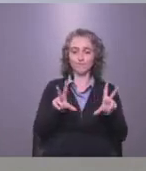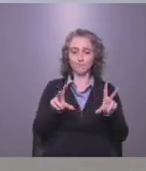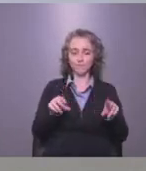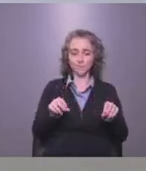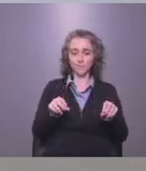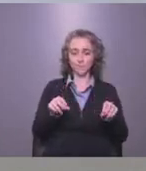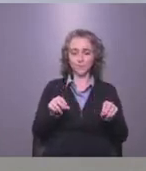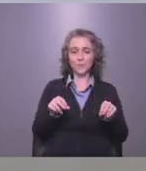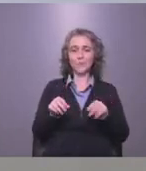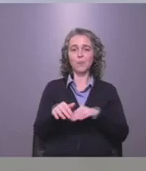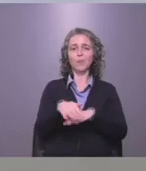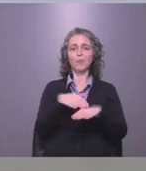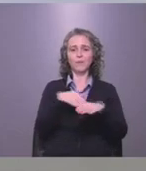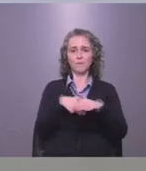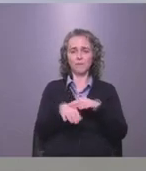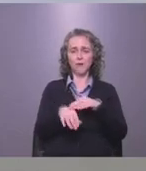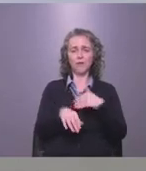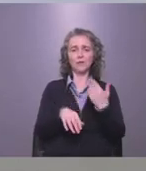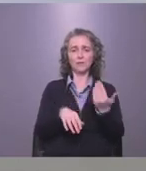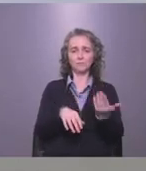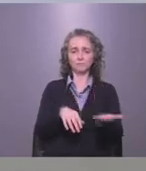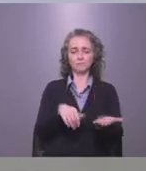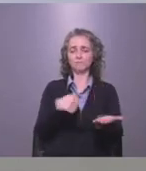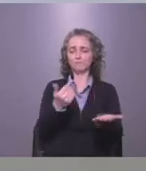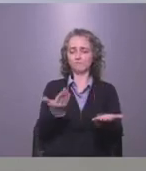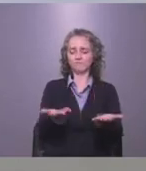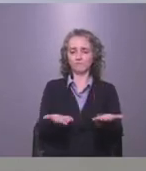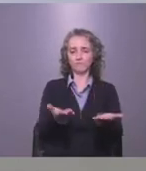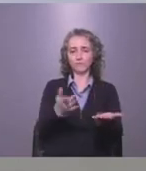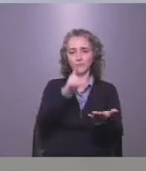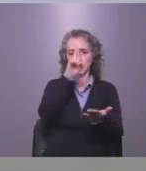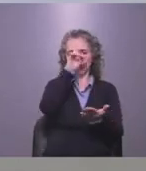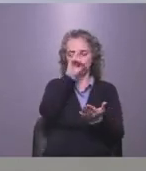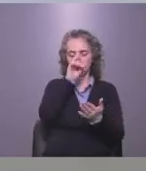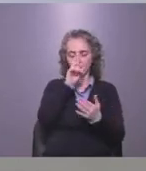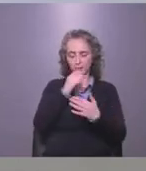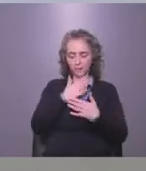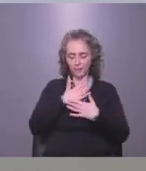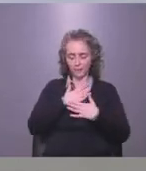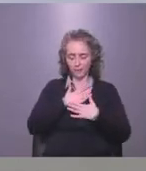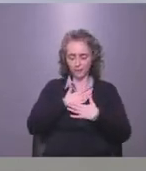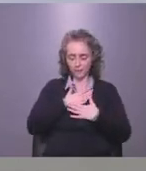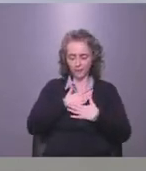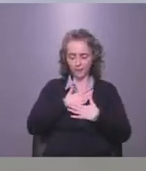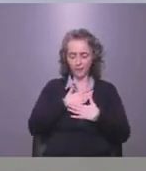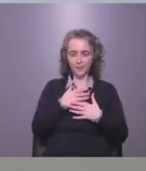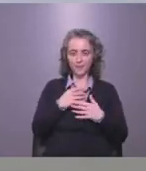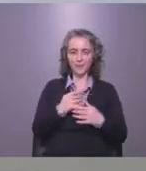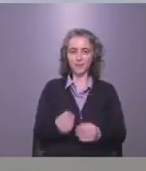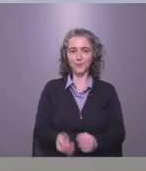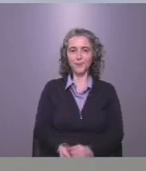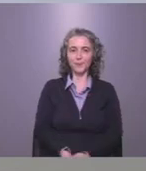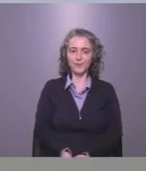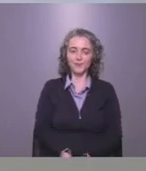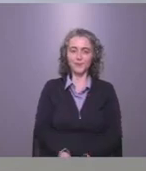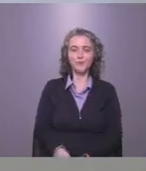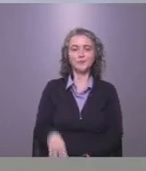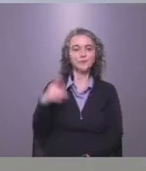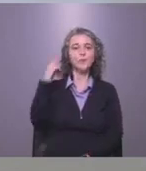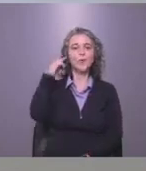pecados. Fazei isto em memória de mim.